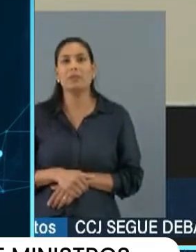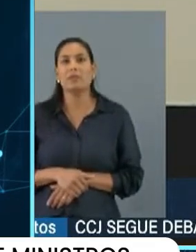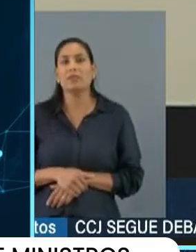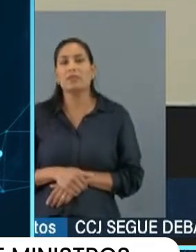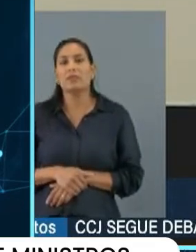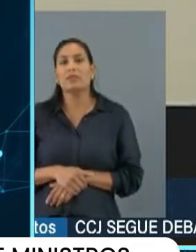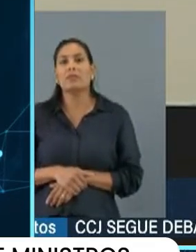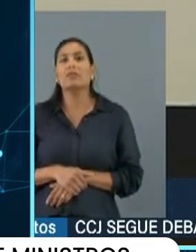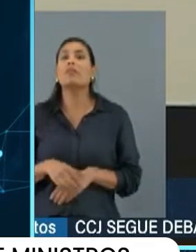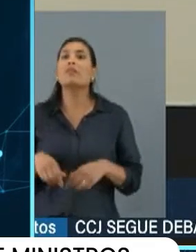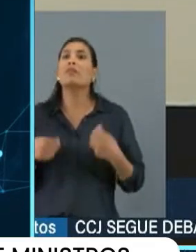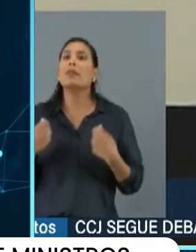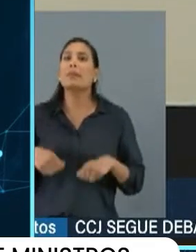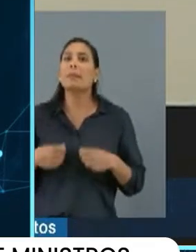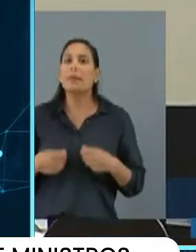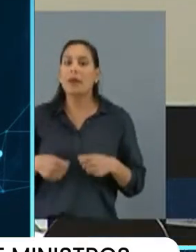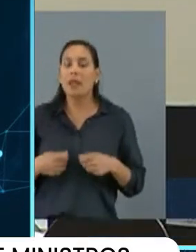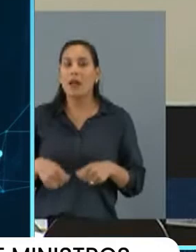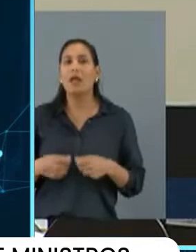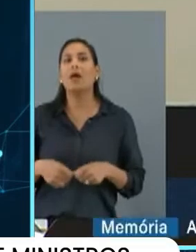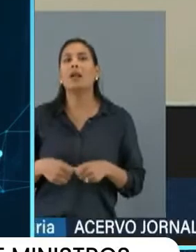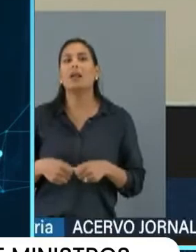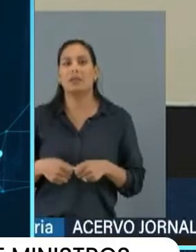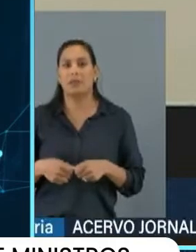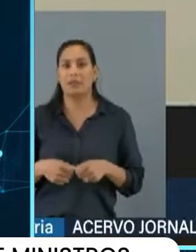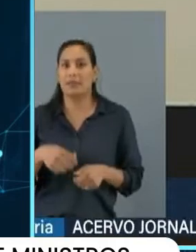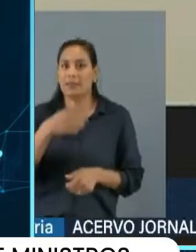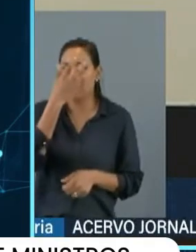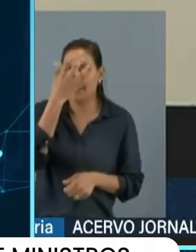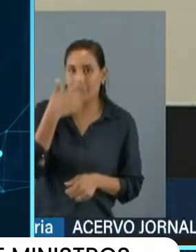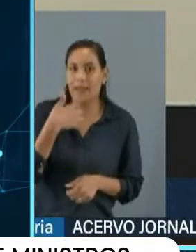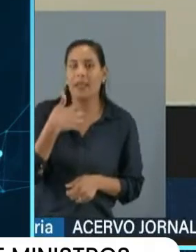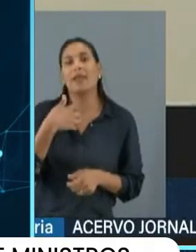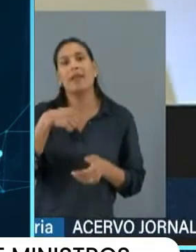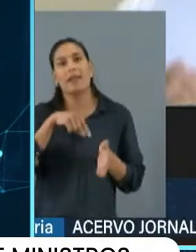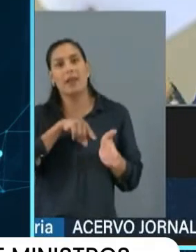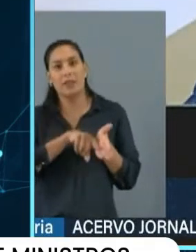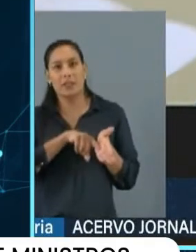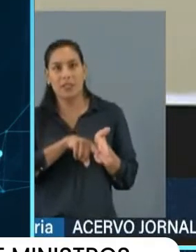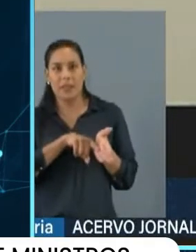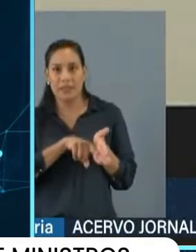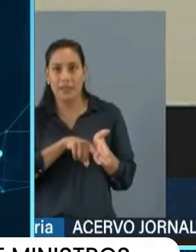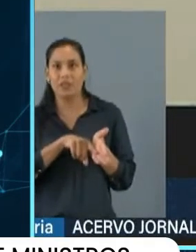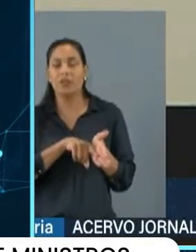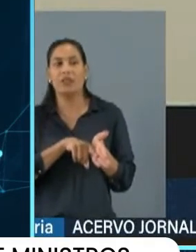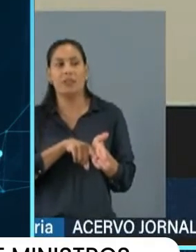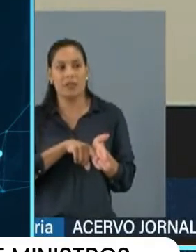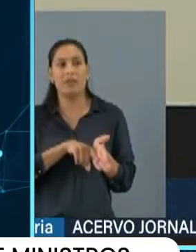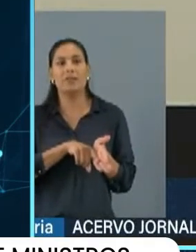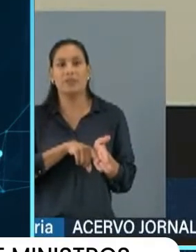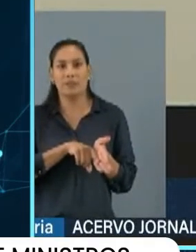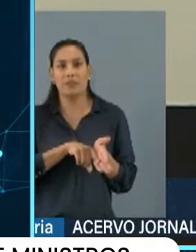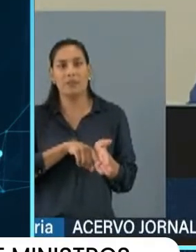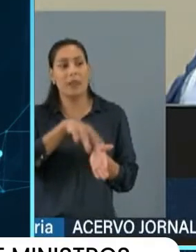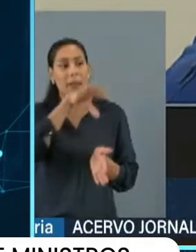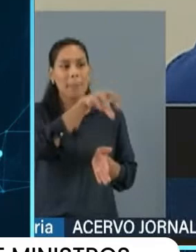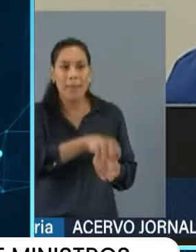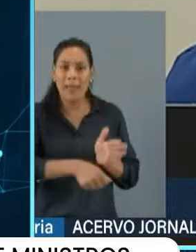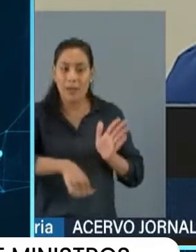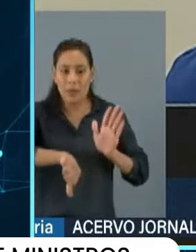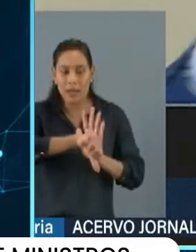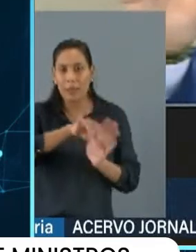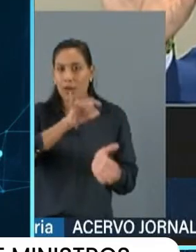olhar internacional cada vez mais está percebendo os abusos e vai tomar uma posição com